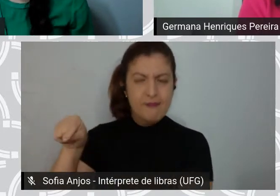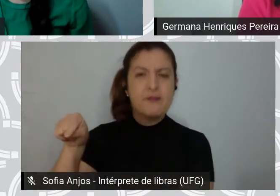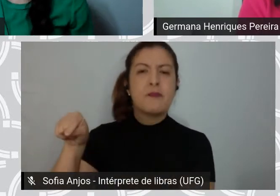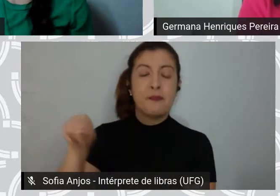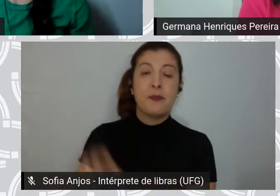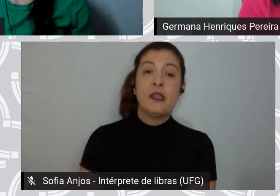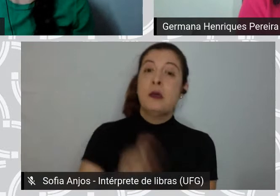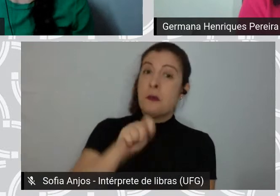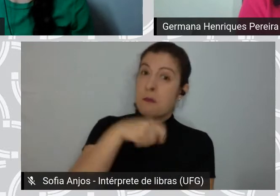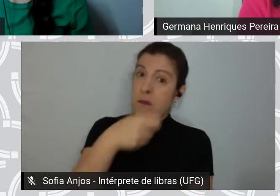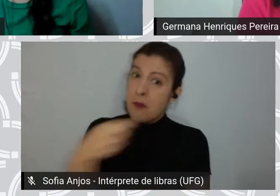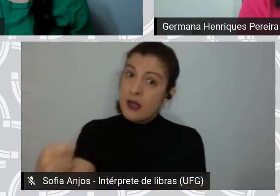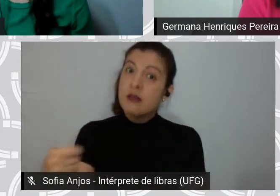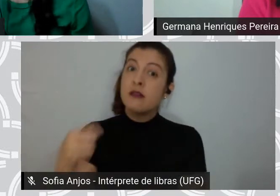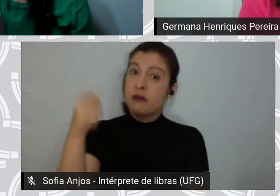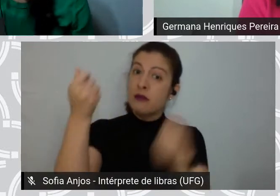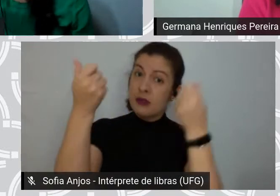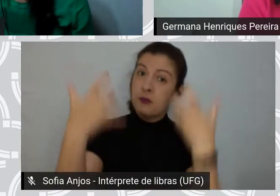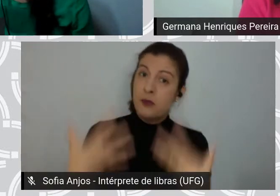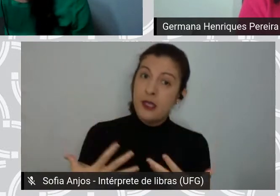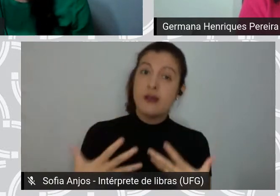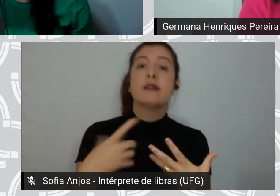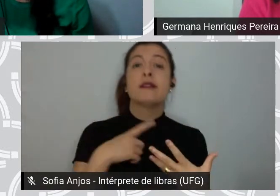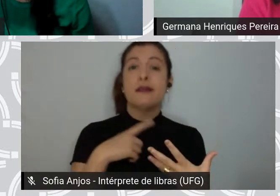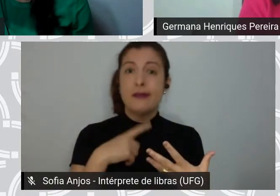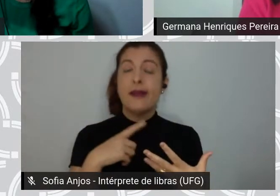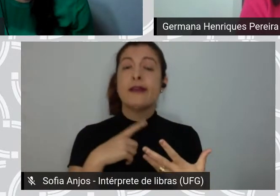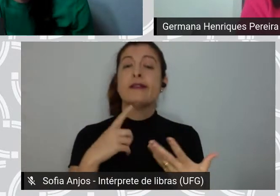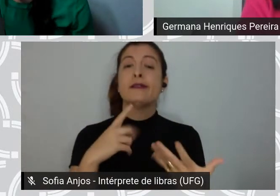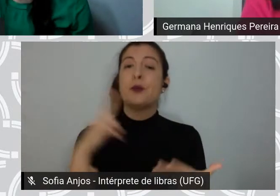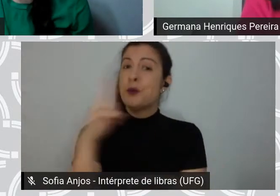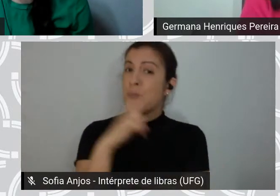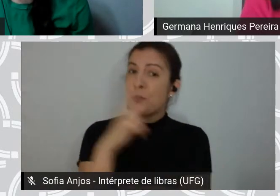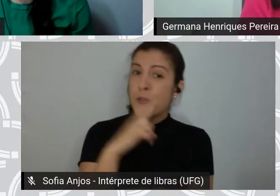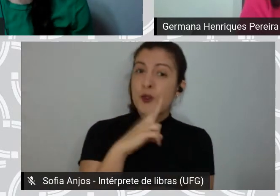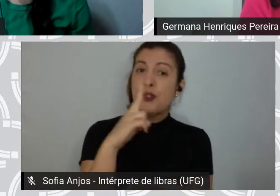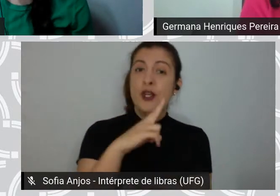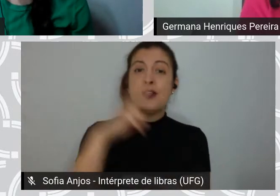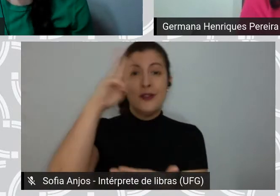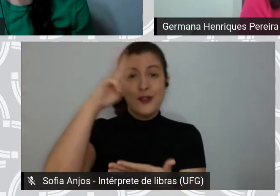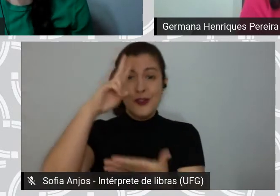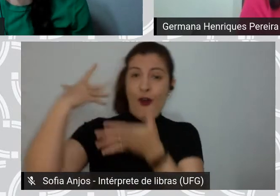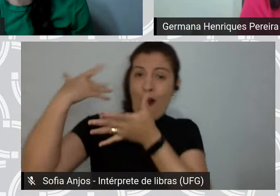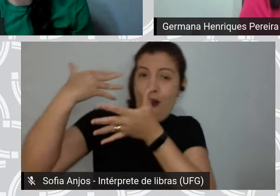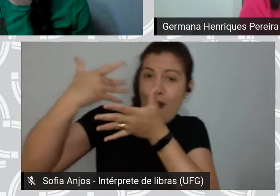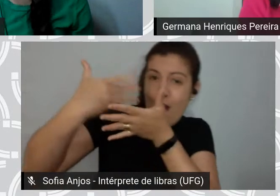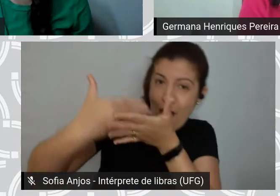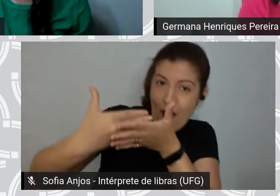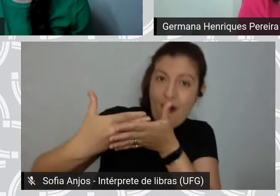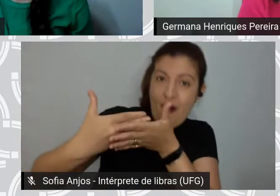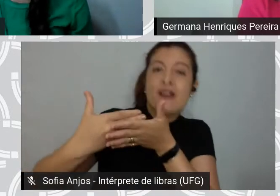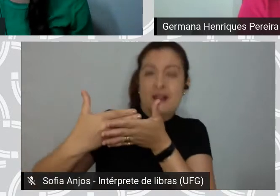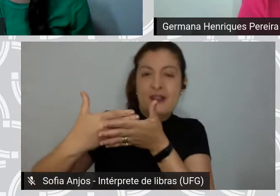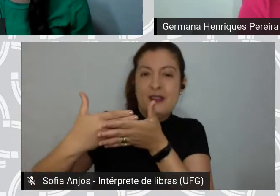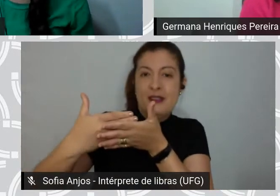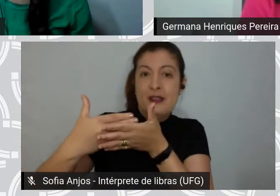Porém, aponta no Brasil e na América do Sul a incipiência desse estudo. Isso em 2001, né? Acho que